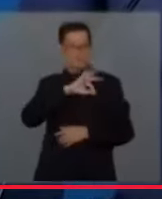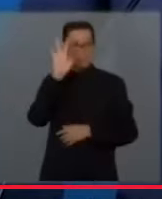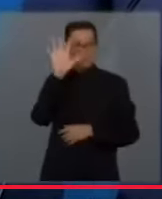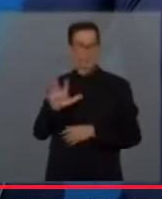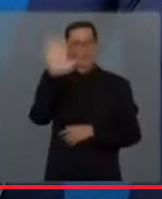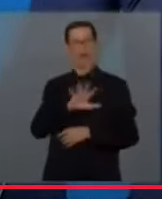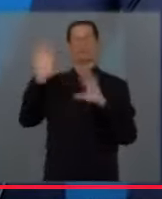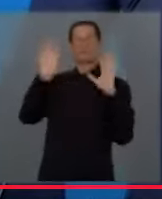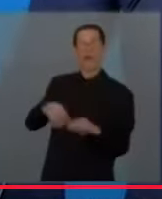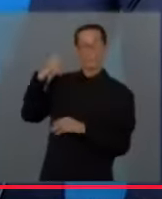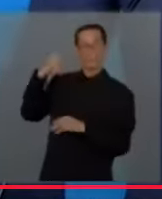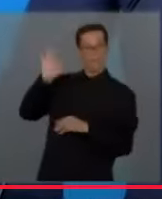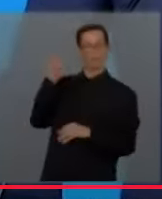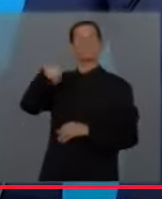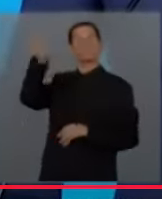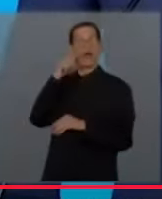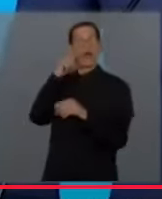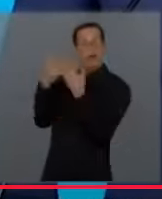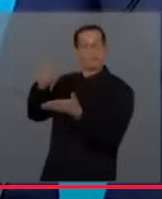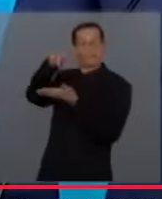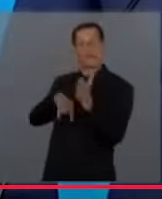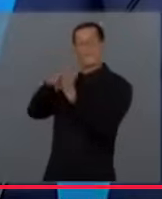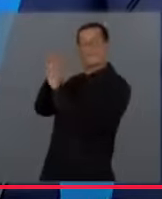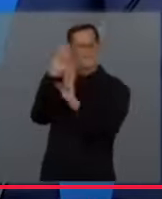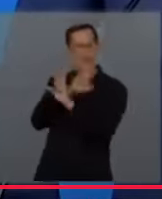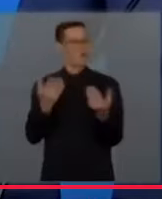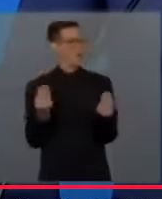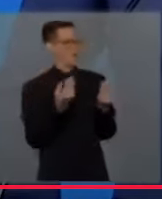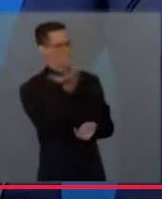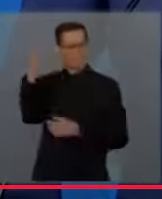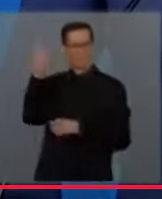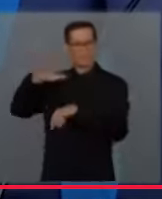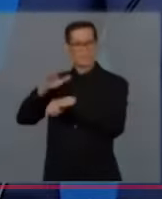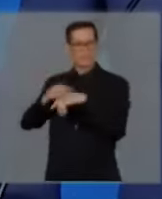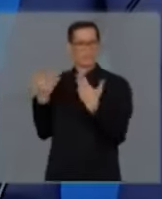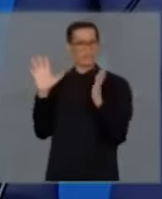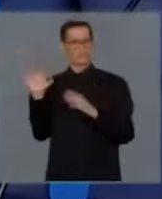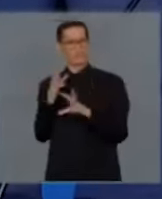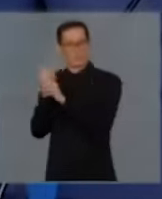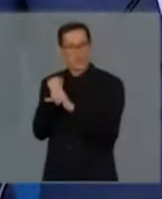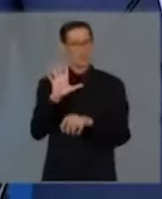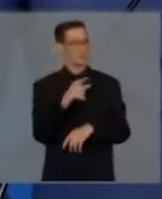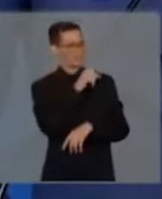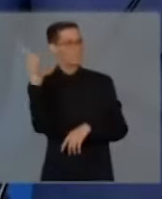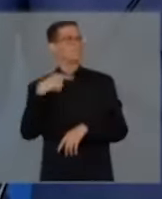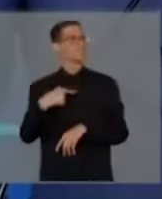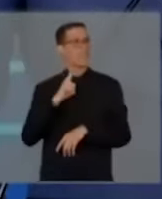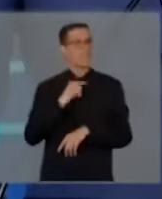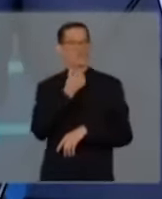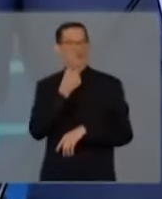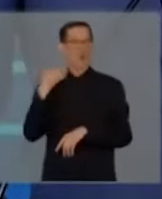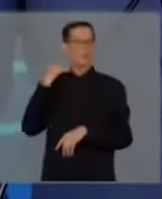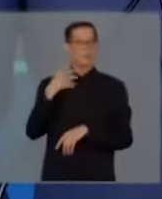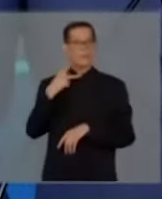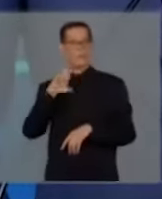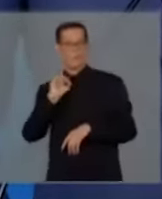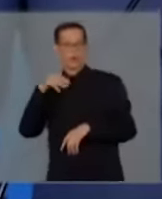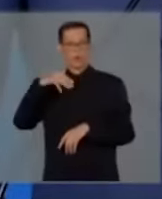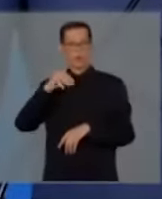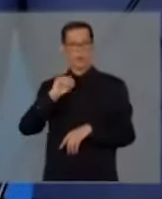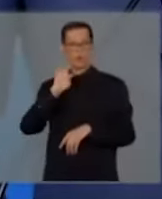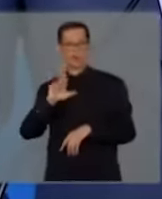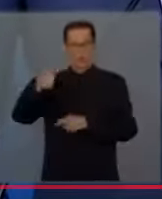moral que você tem para poder querer fazer pedir pedido de de abertura de conta você não tem tamanho para isso você sabe o que que o promotor falou de você num dos casos que você ficou e